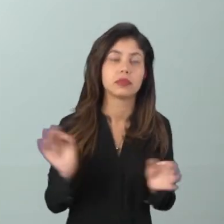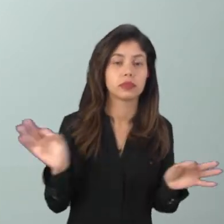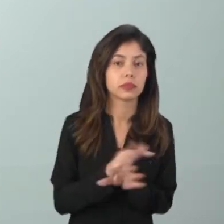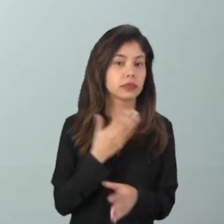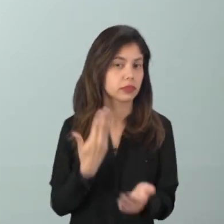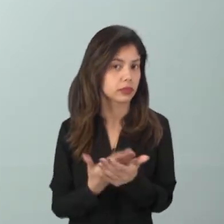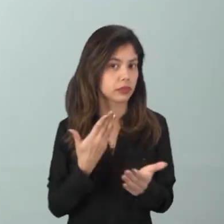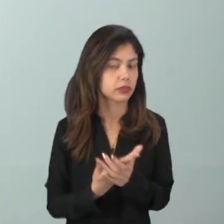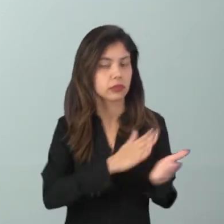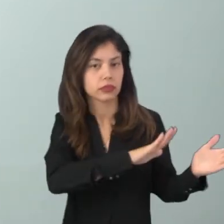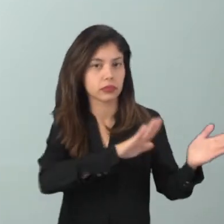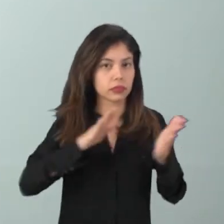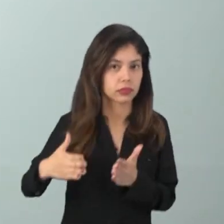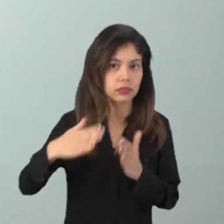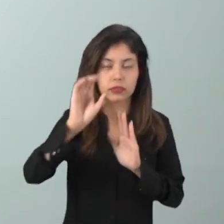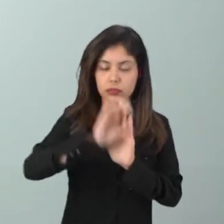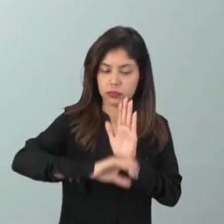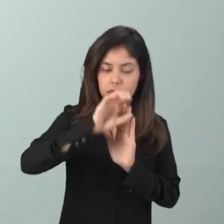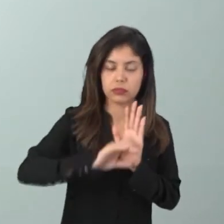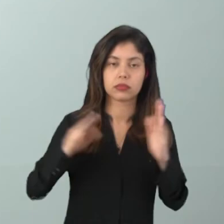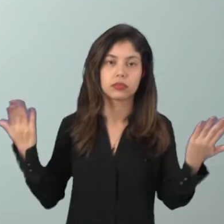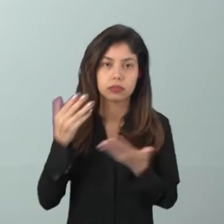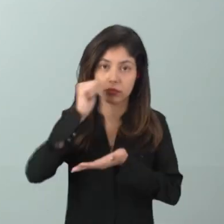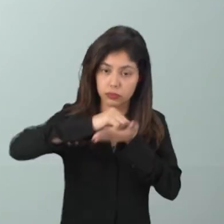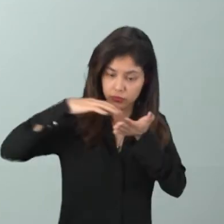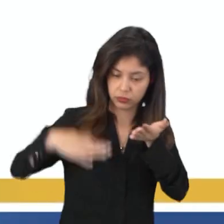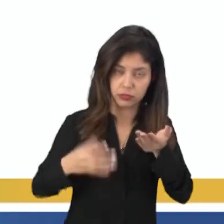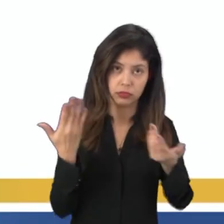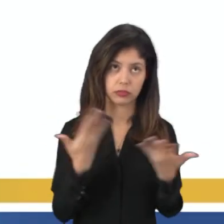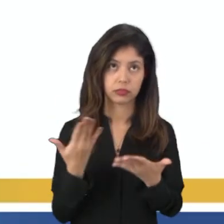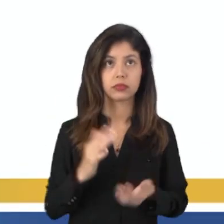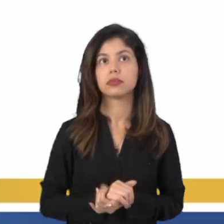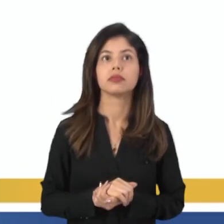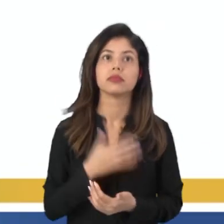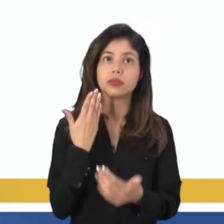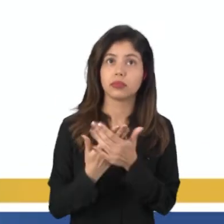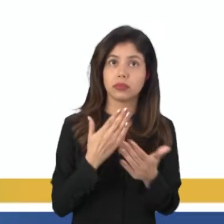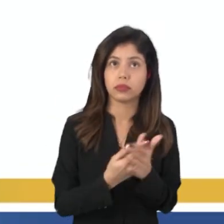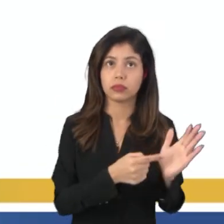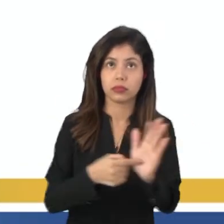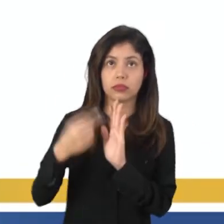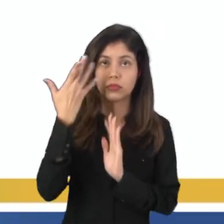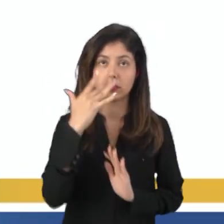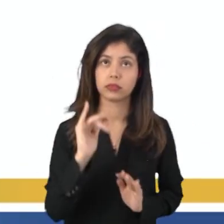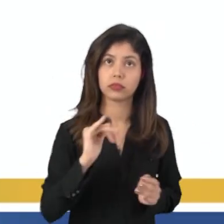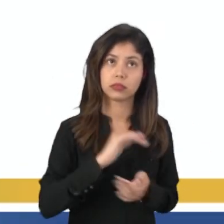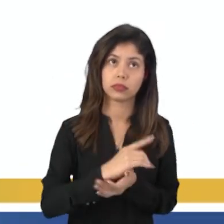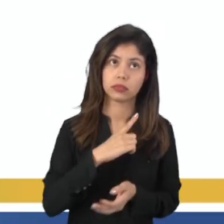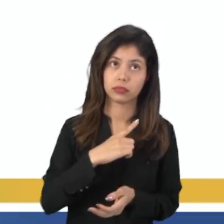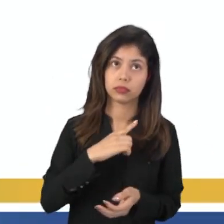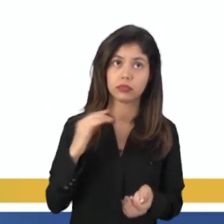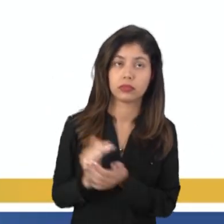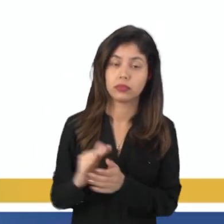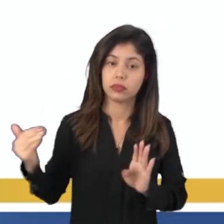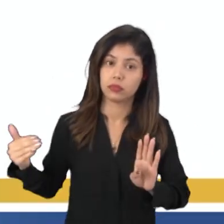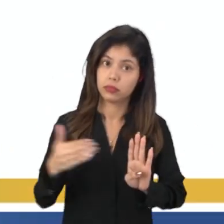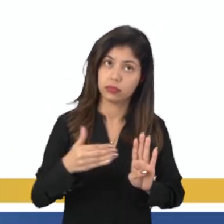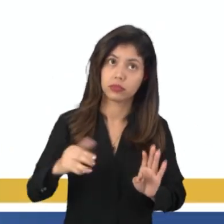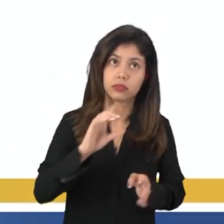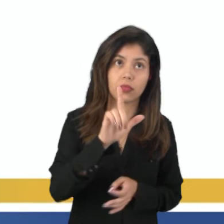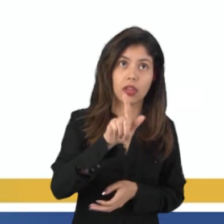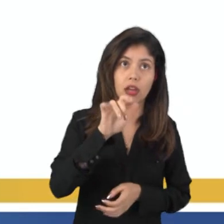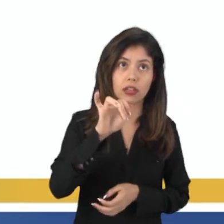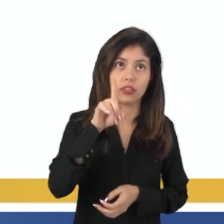a nossa parte teórica e vamos para a nossa questão de hoje. Vamos lá! Estudo mostra que crianças que têm acesso a